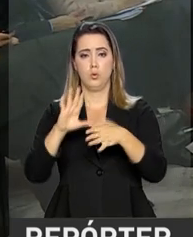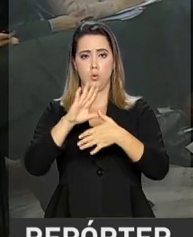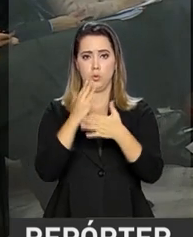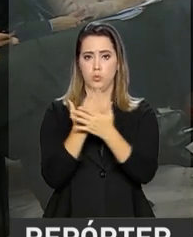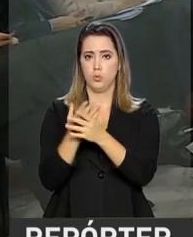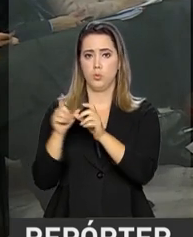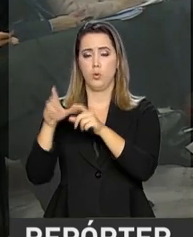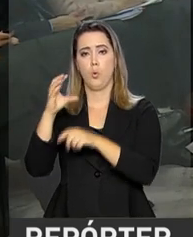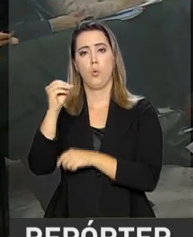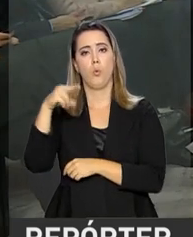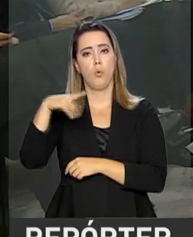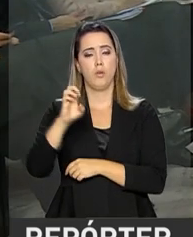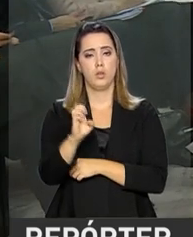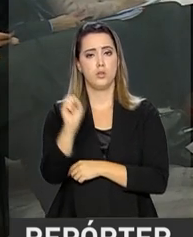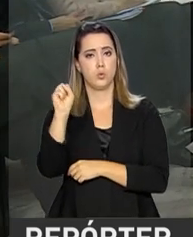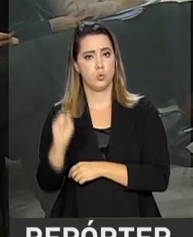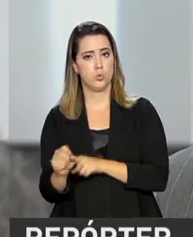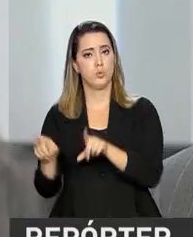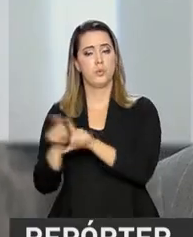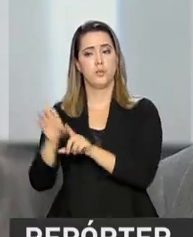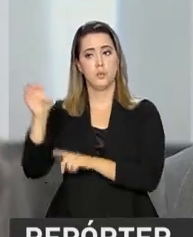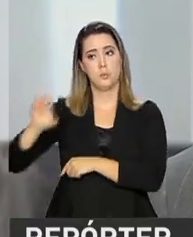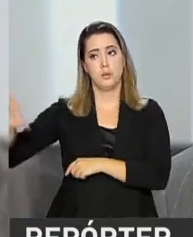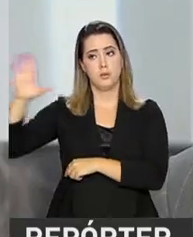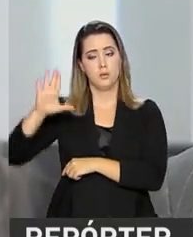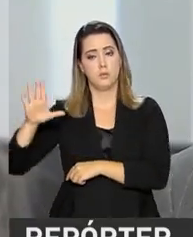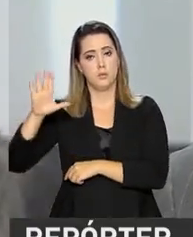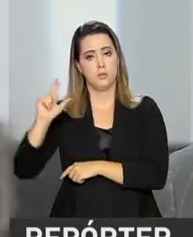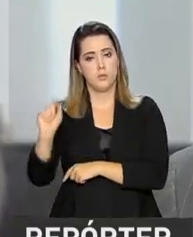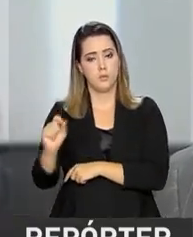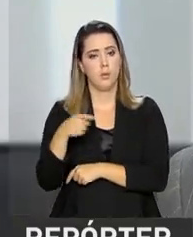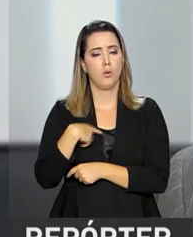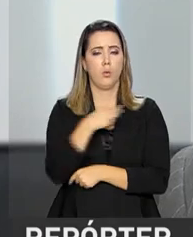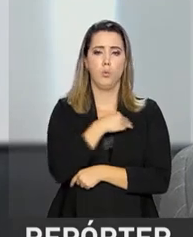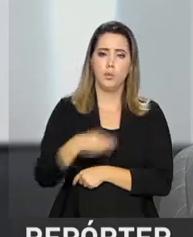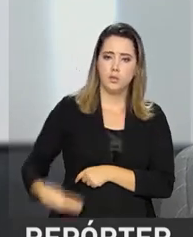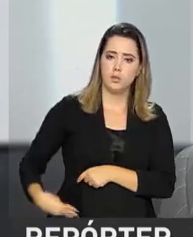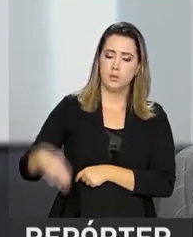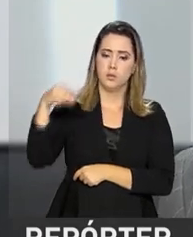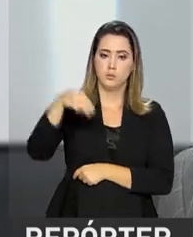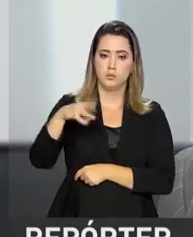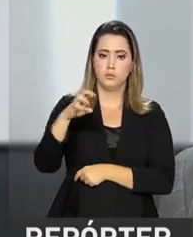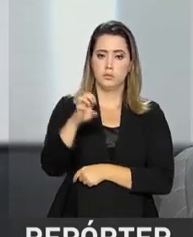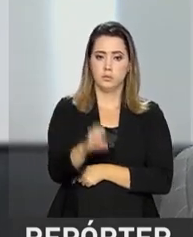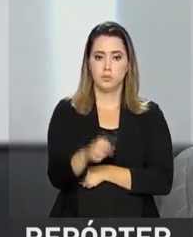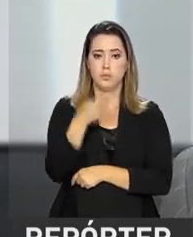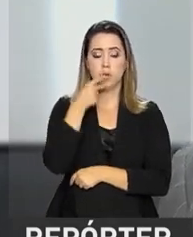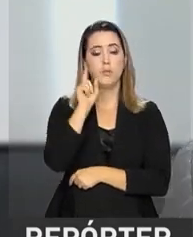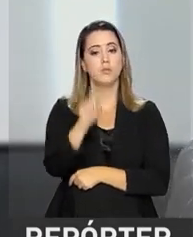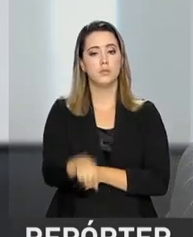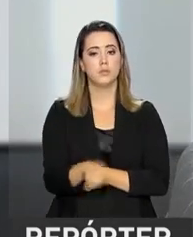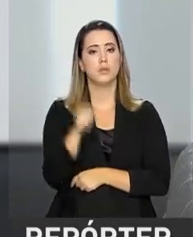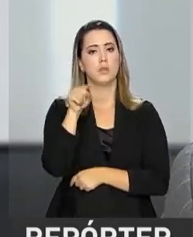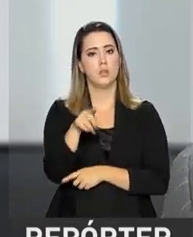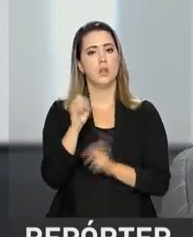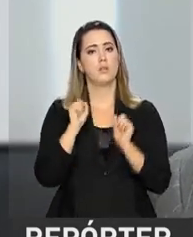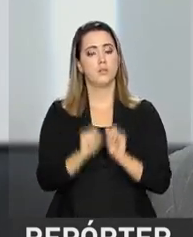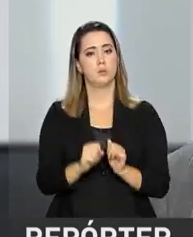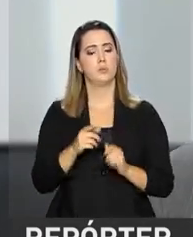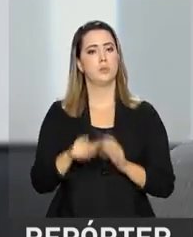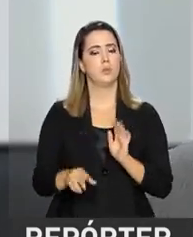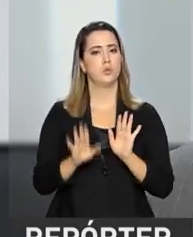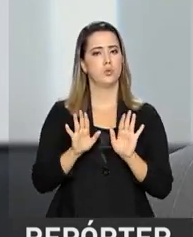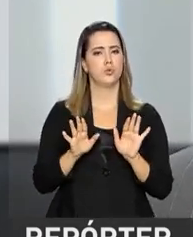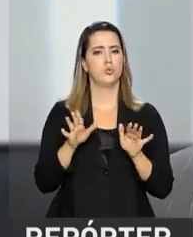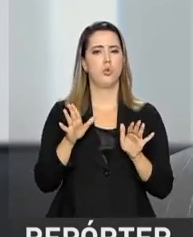Comum do Cone Sul e da União Europeia, o ministro das Relações Exteriores, Aloísio Nunes Ferreira, disse que esta pode ter sido